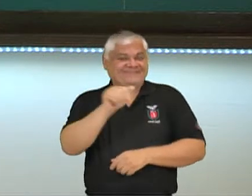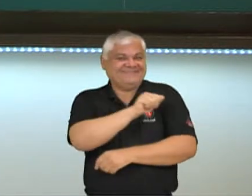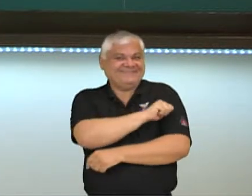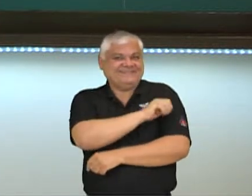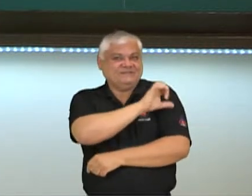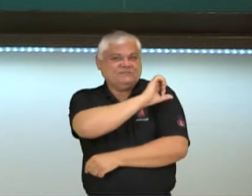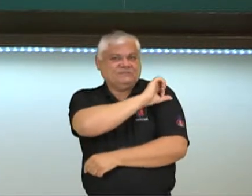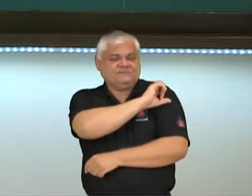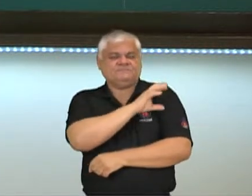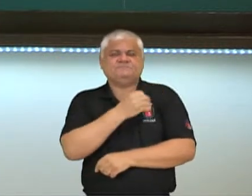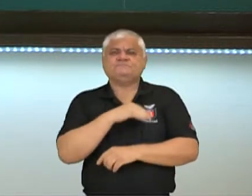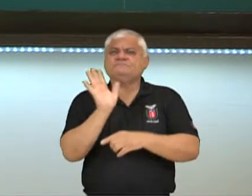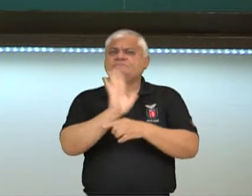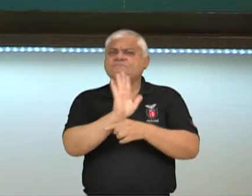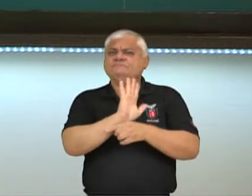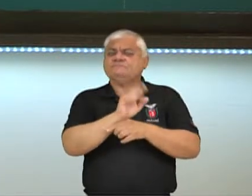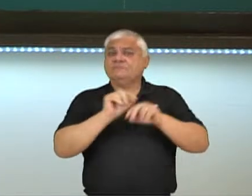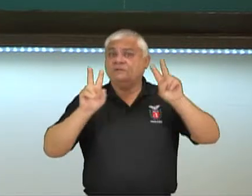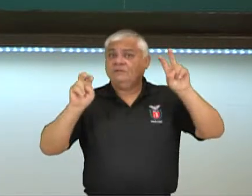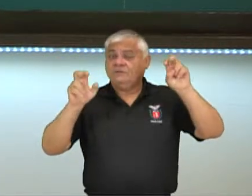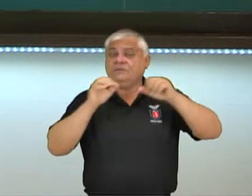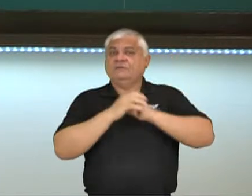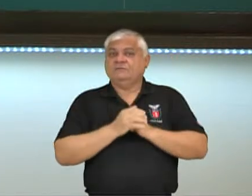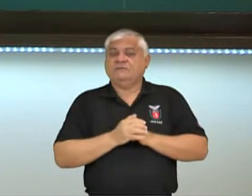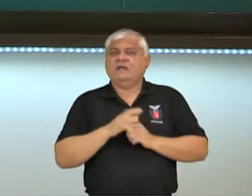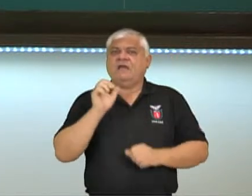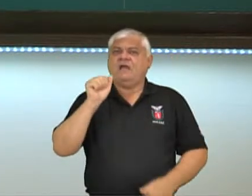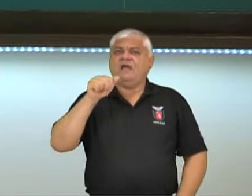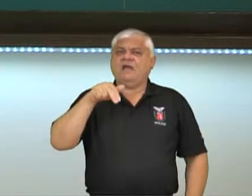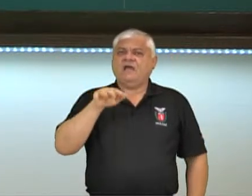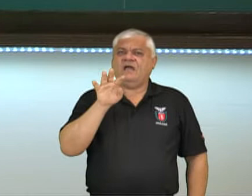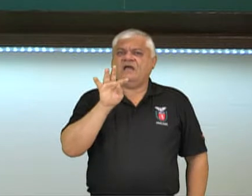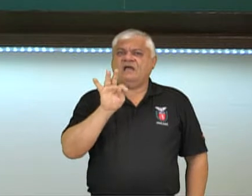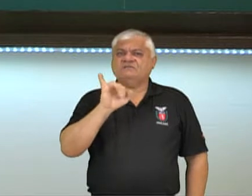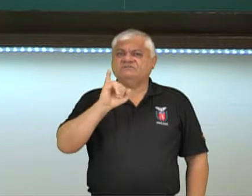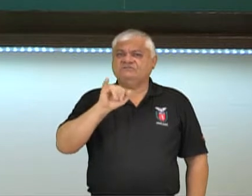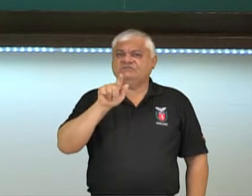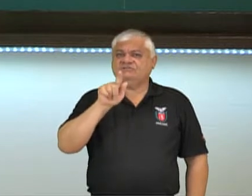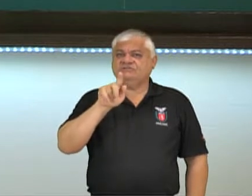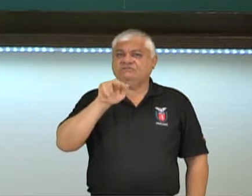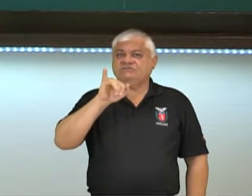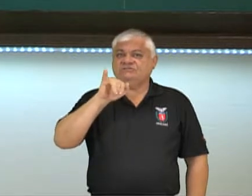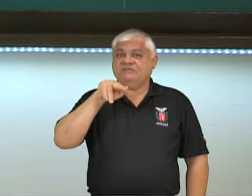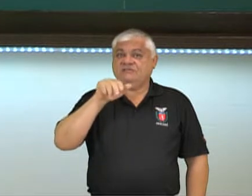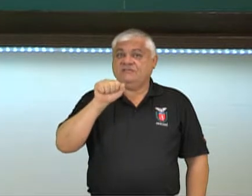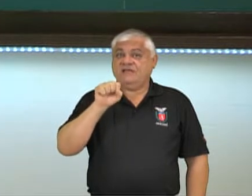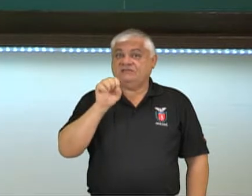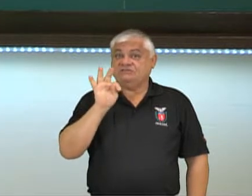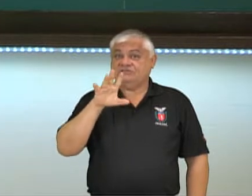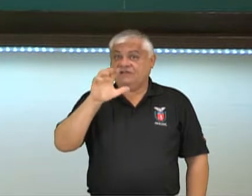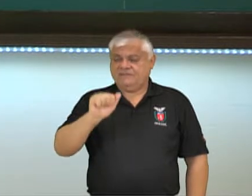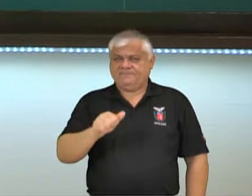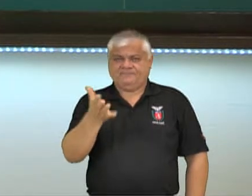estudantes do nono ano. Neste vídeo, nós vamos falar sobre antiginástica. Me acompanha no slide.